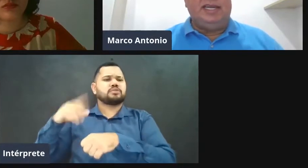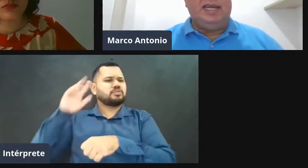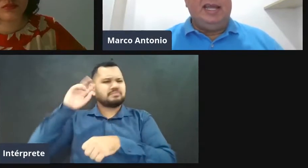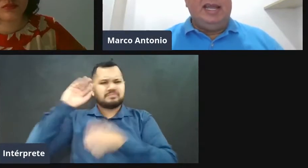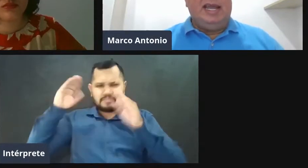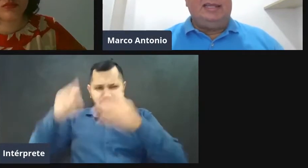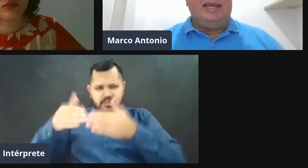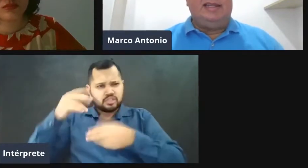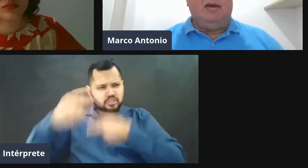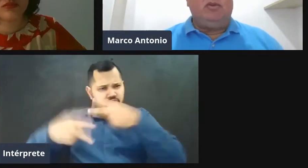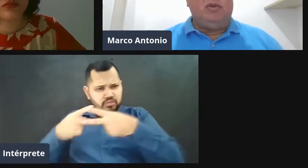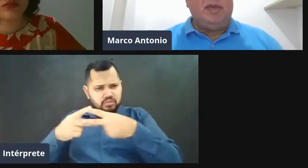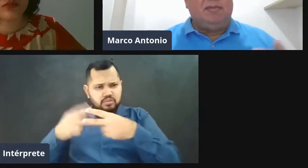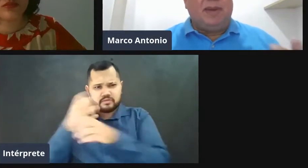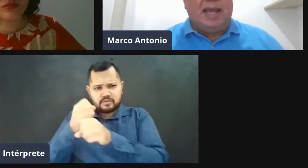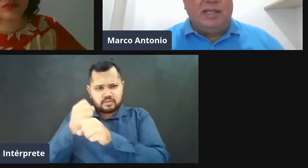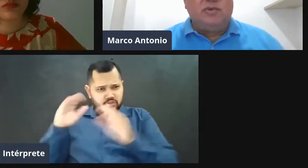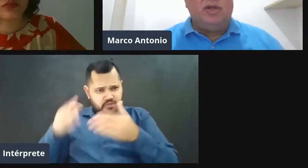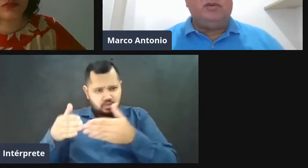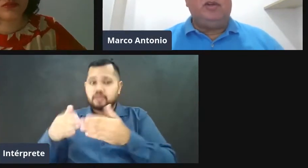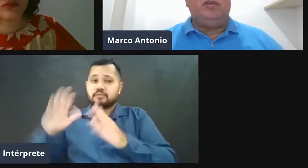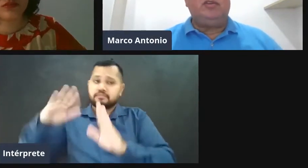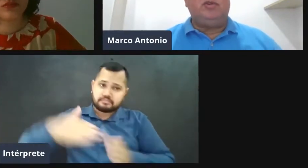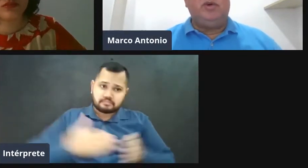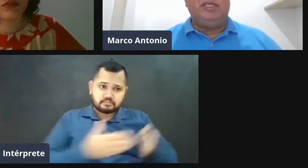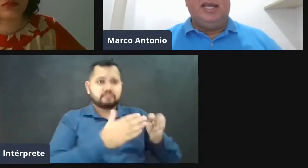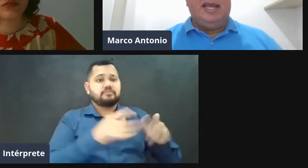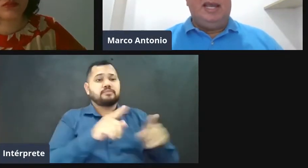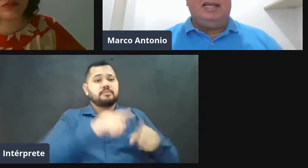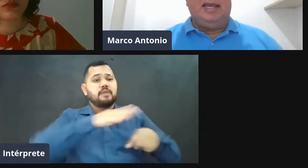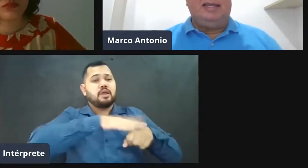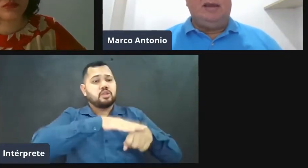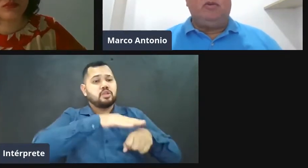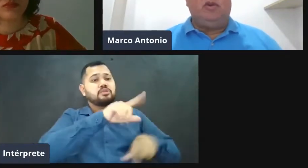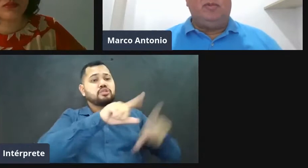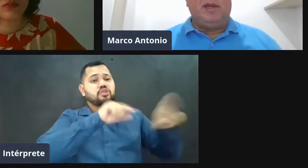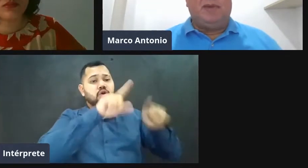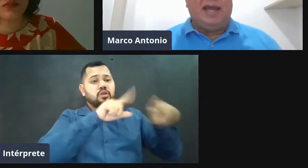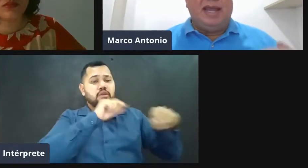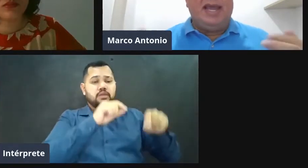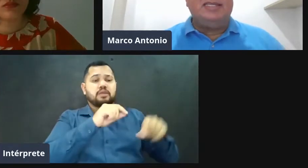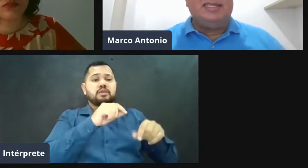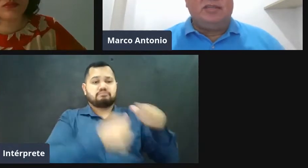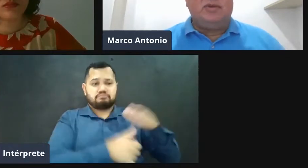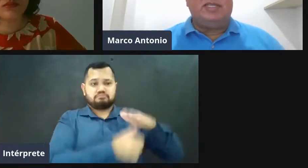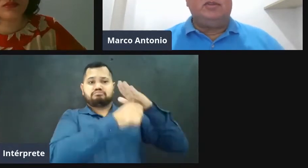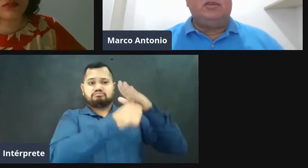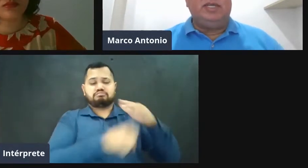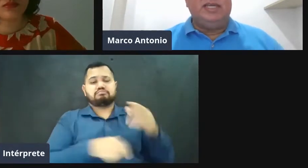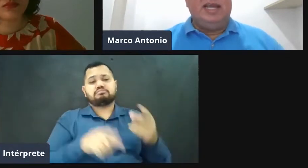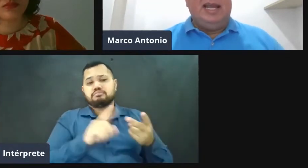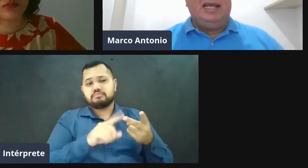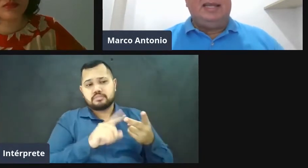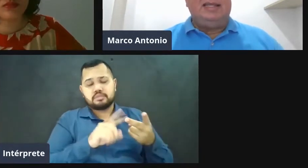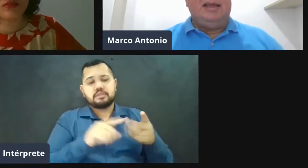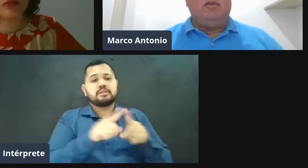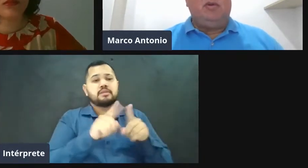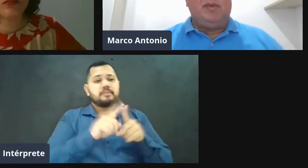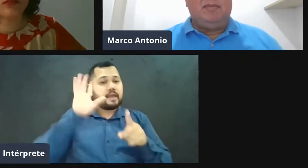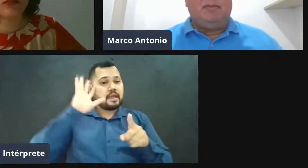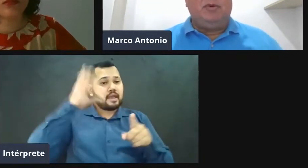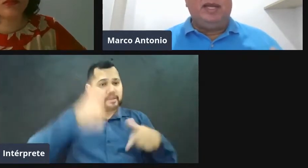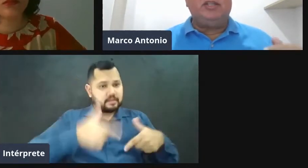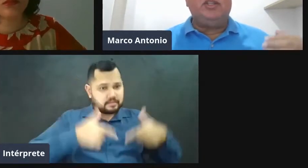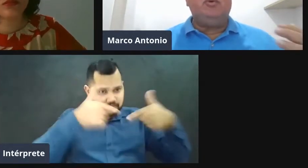administrativa e financeira, né? Ela tem que ter autonomia para escolher os seus gestores, ela tem que ter autonomia para realizar suas ações, ela tem